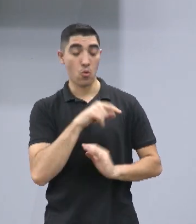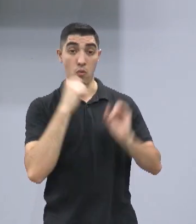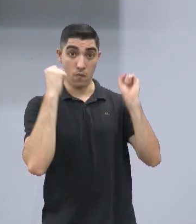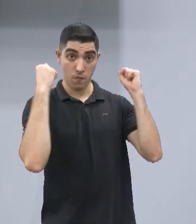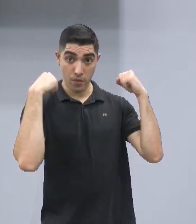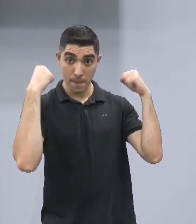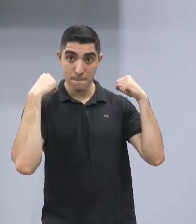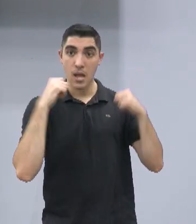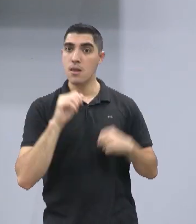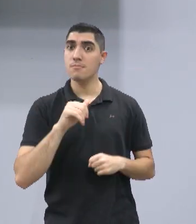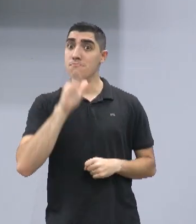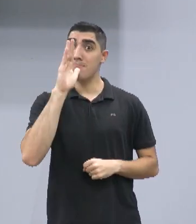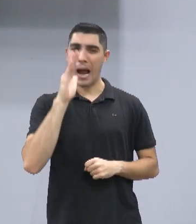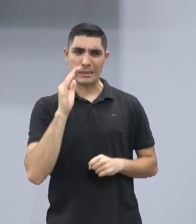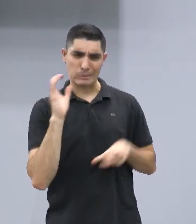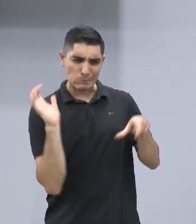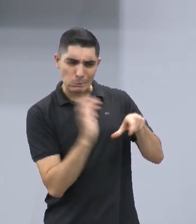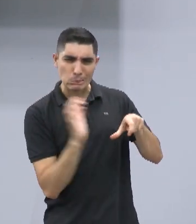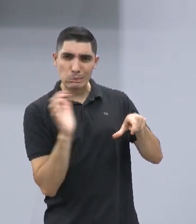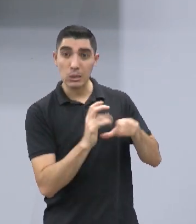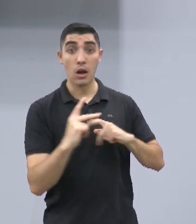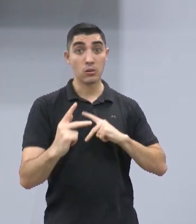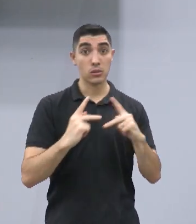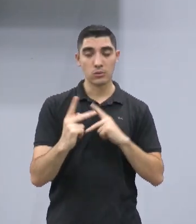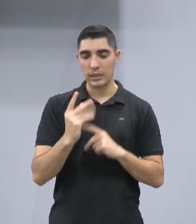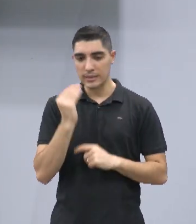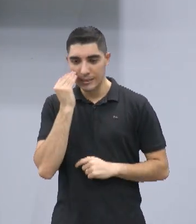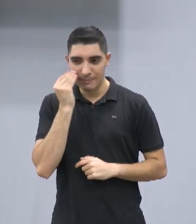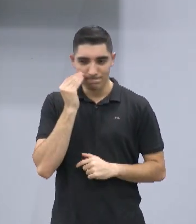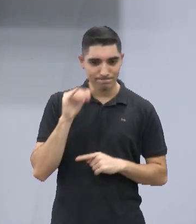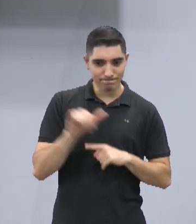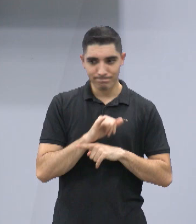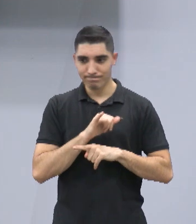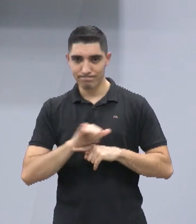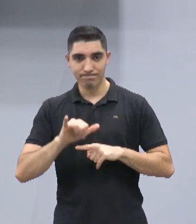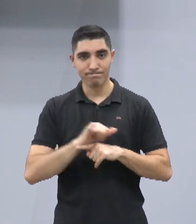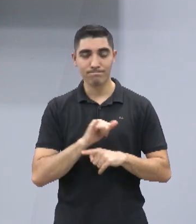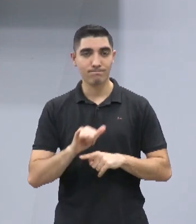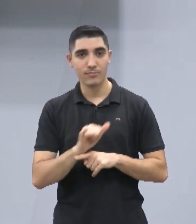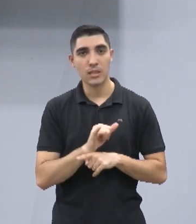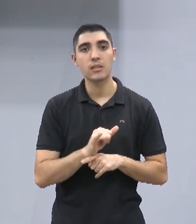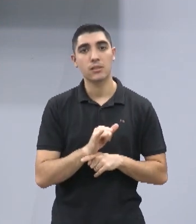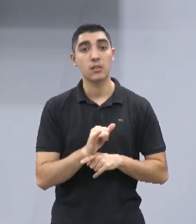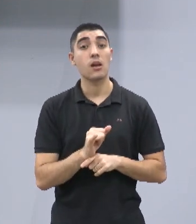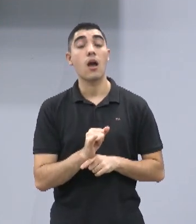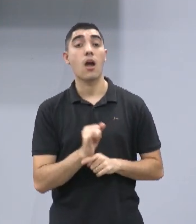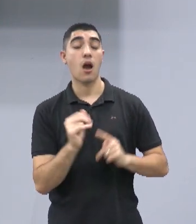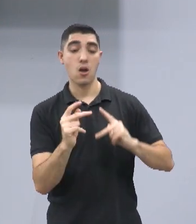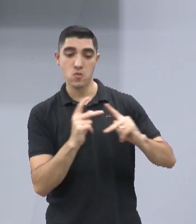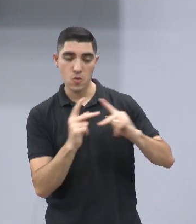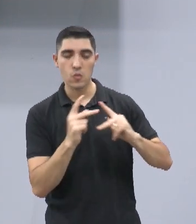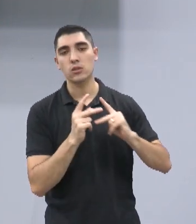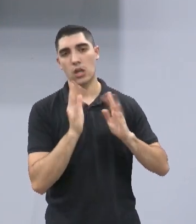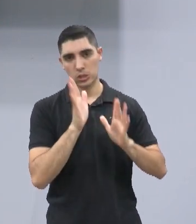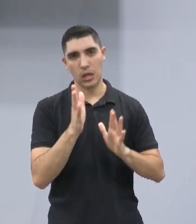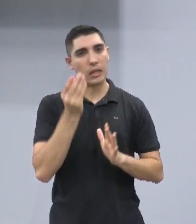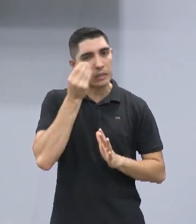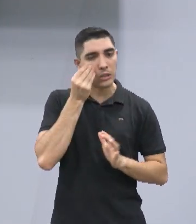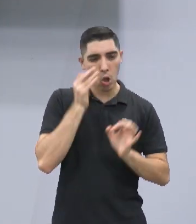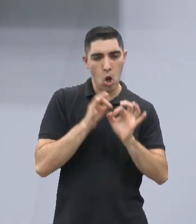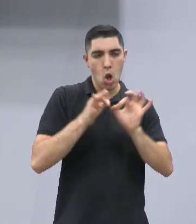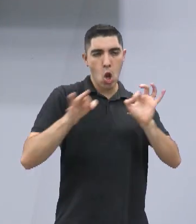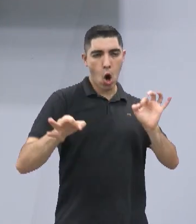o São José. E o São José tentando administrar de uma maneira ali que poderia até ter feito outros gols. Chutou de longa distância,